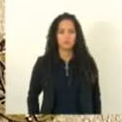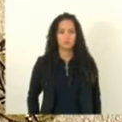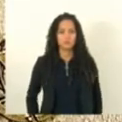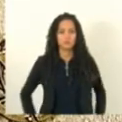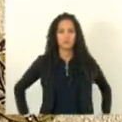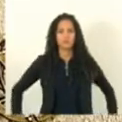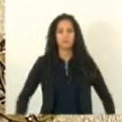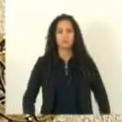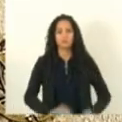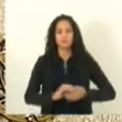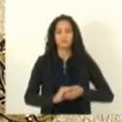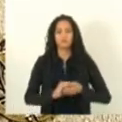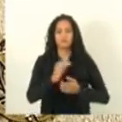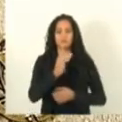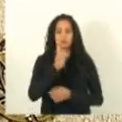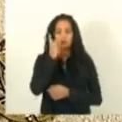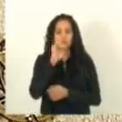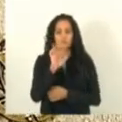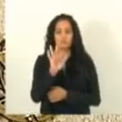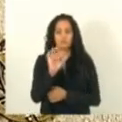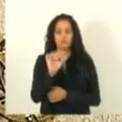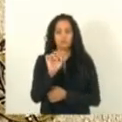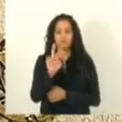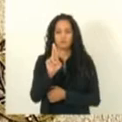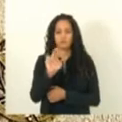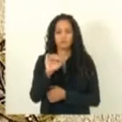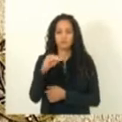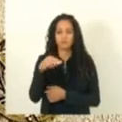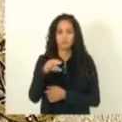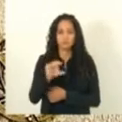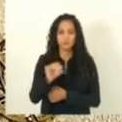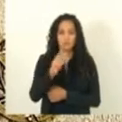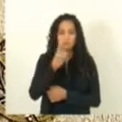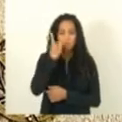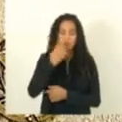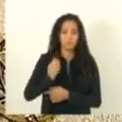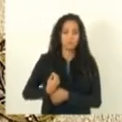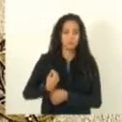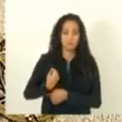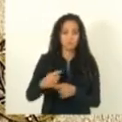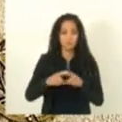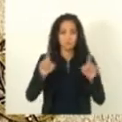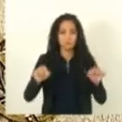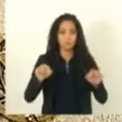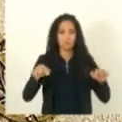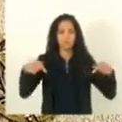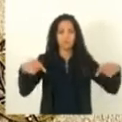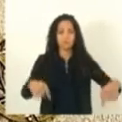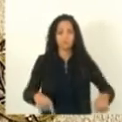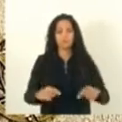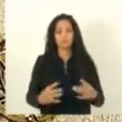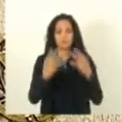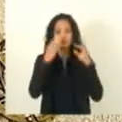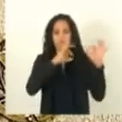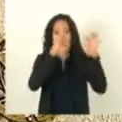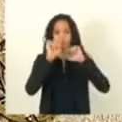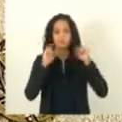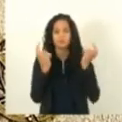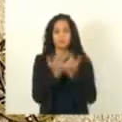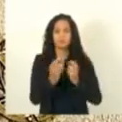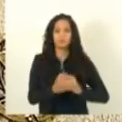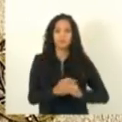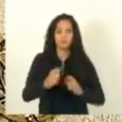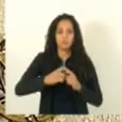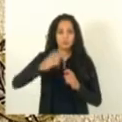Meus cumprimentos ao deputado Torino, aos deputados que ainda se fazem presentes, aos funcionários da casa e àqueles que nos assistem pela TV Assembleia.